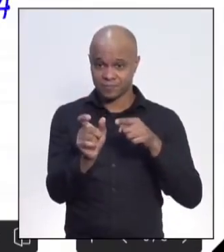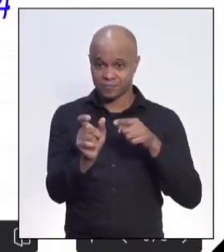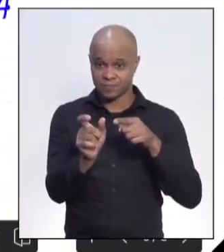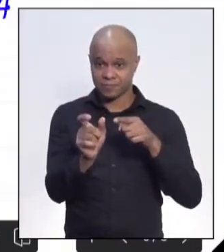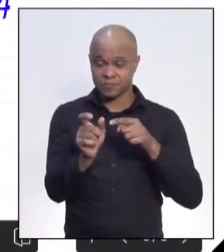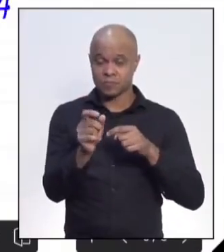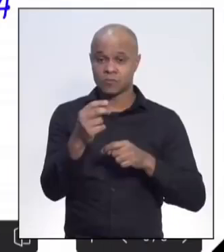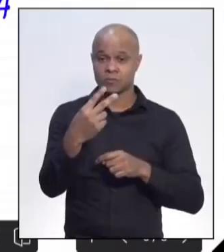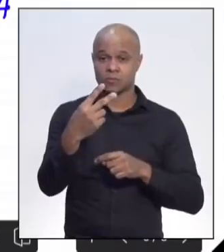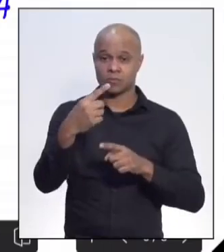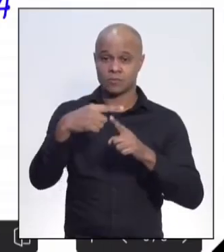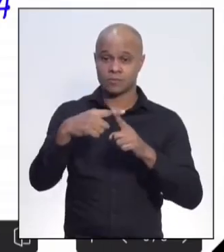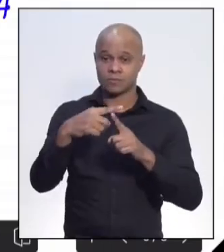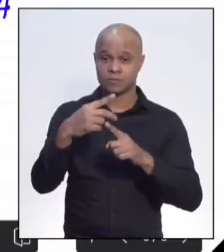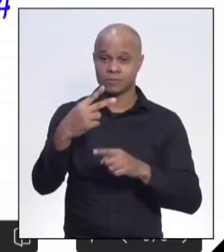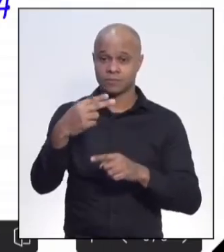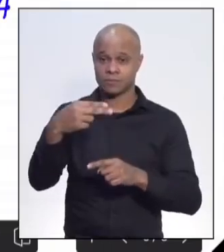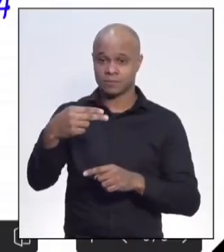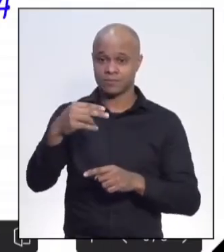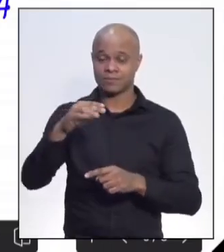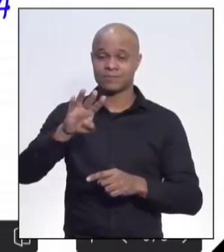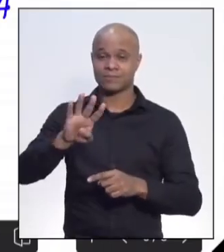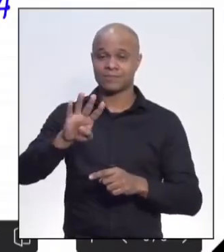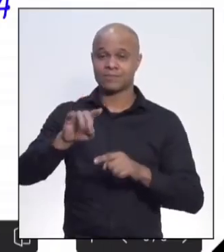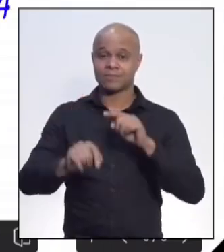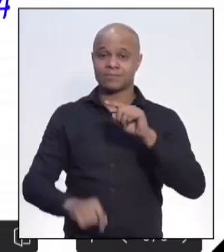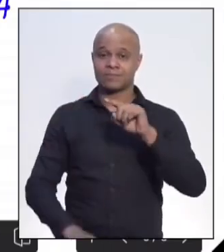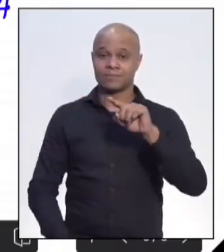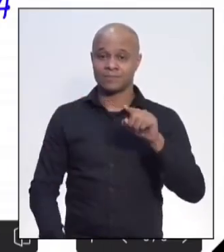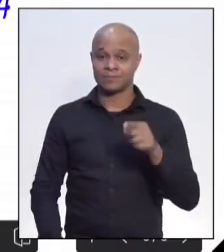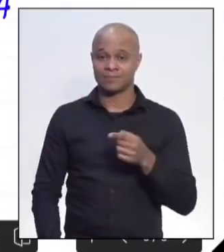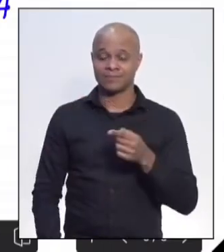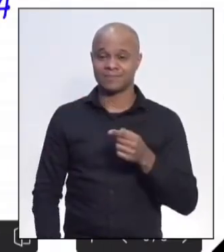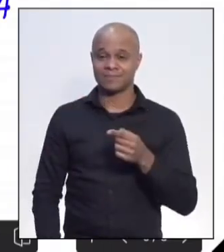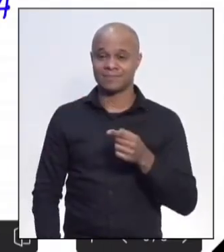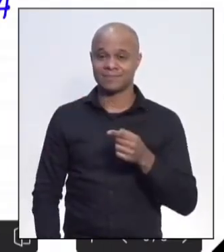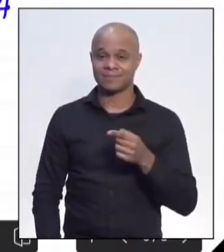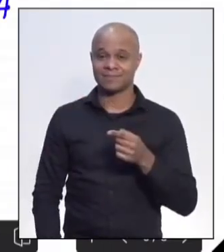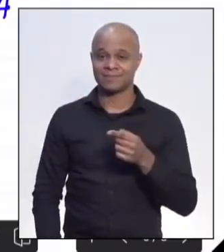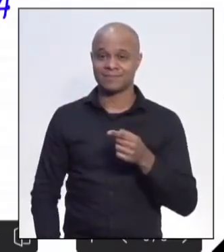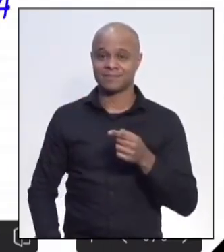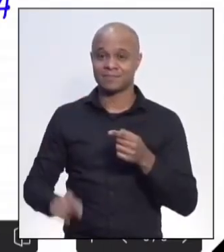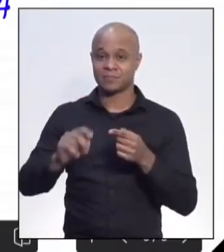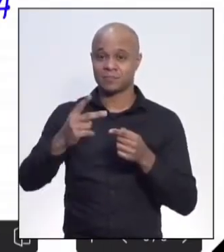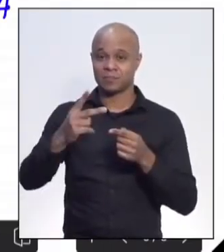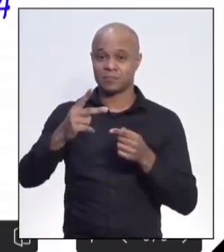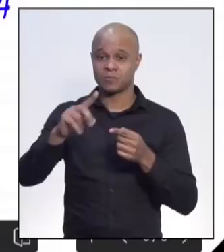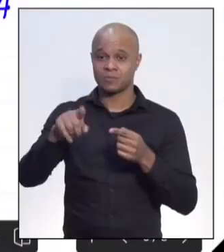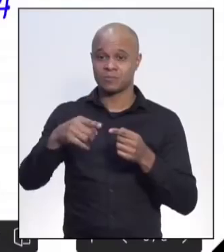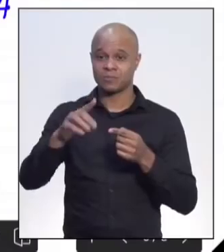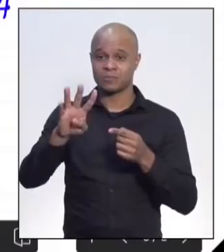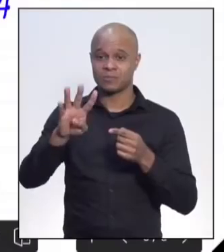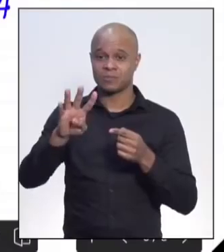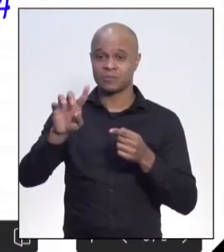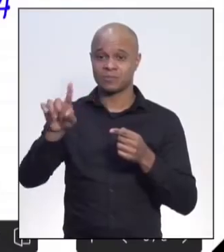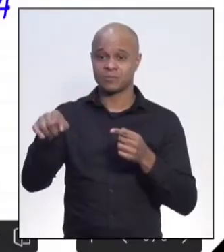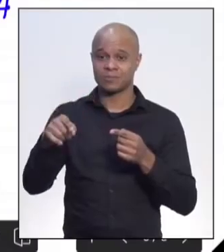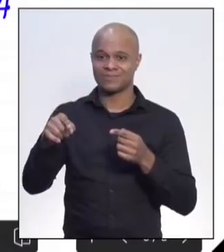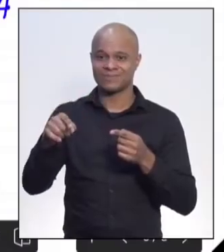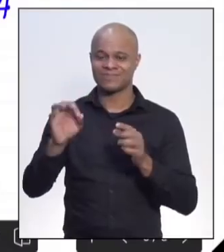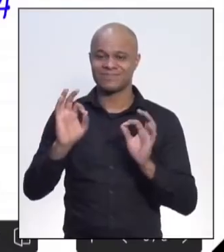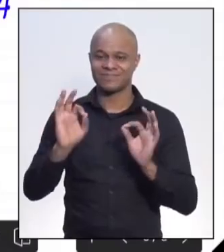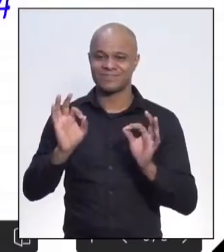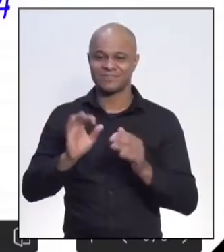a 4. Então, o nosso par ordenado, nesse caso, será o 2 e